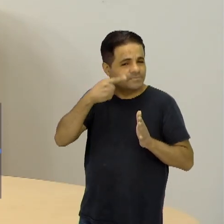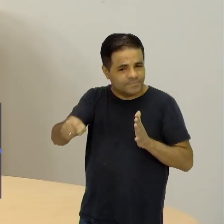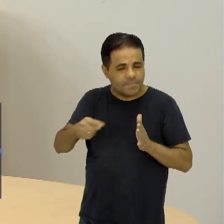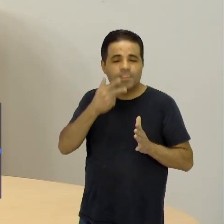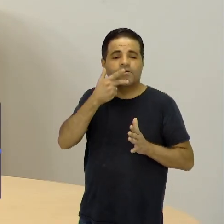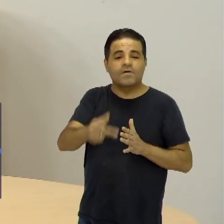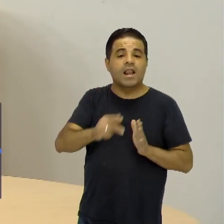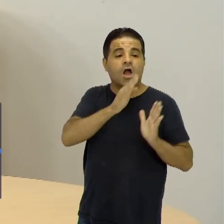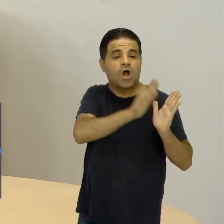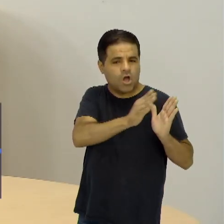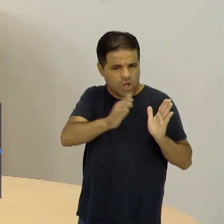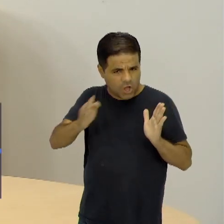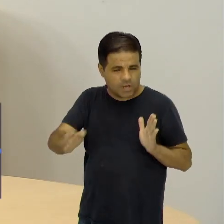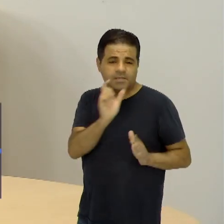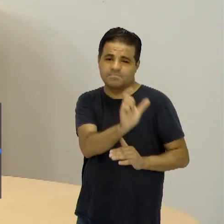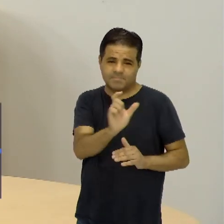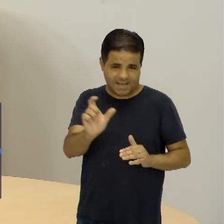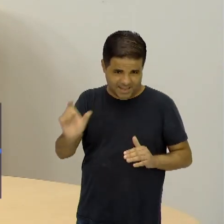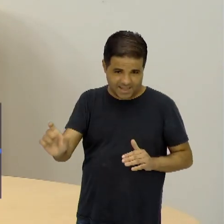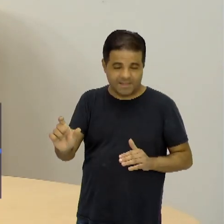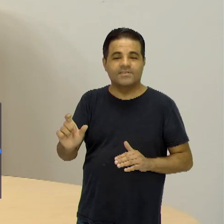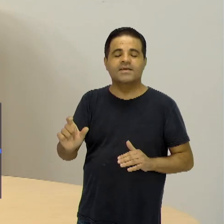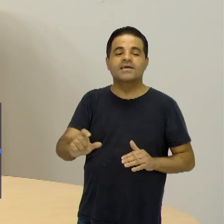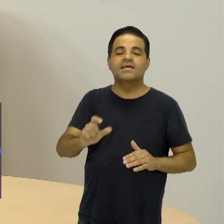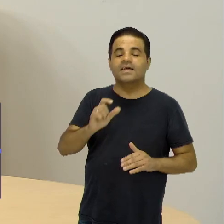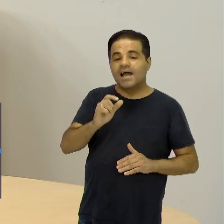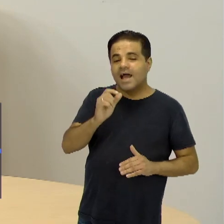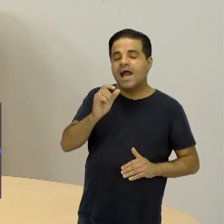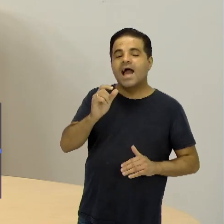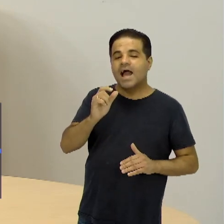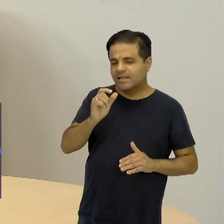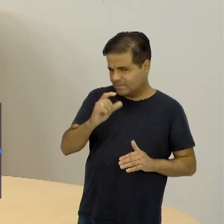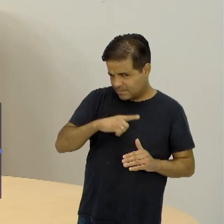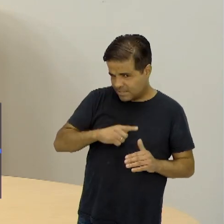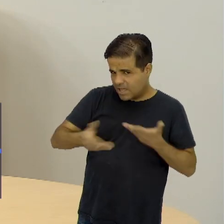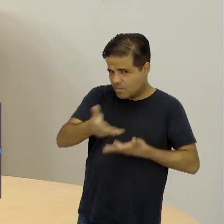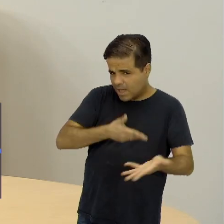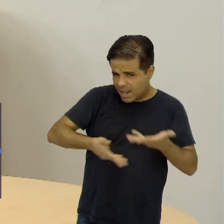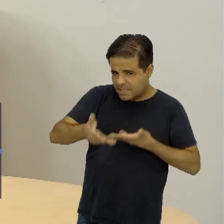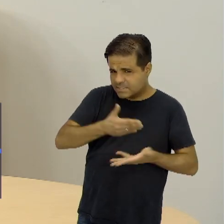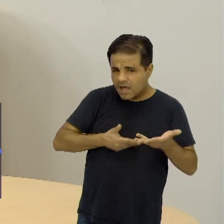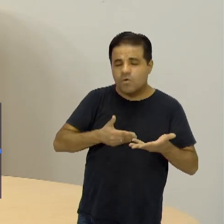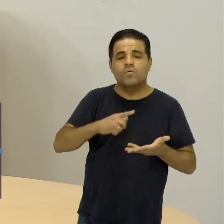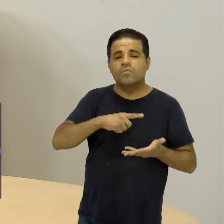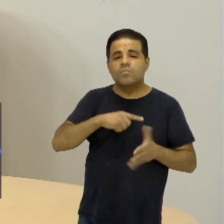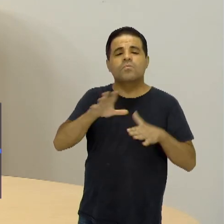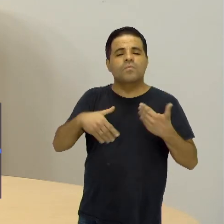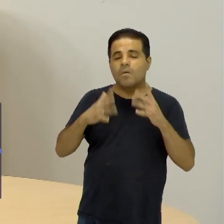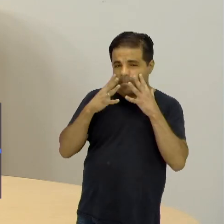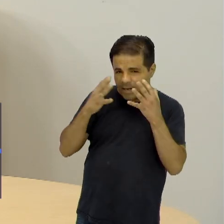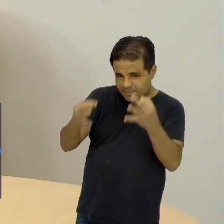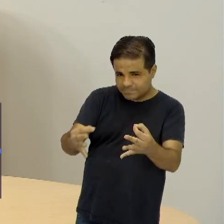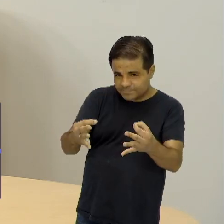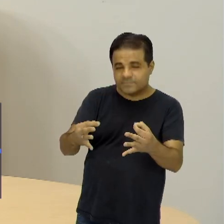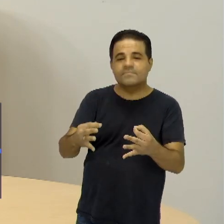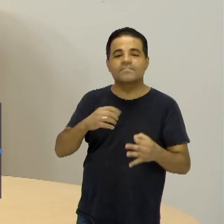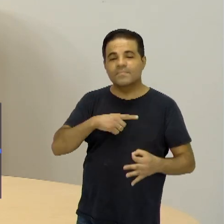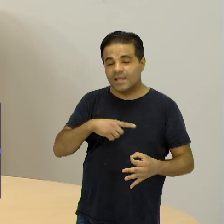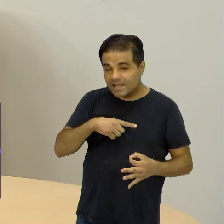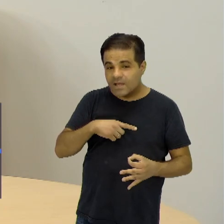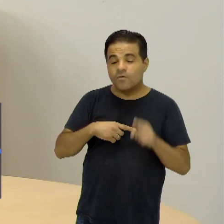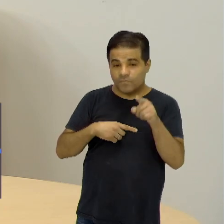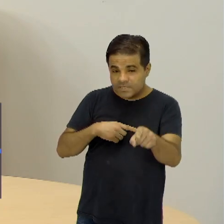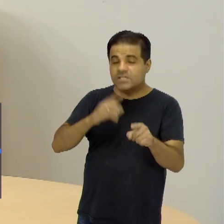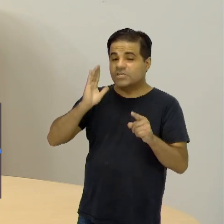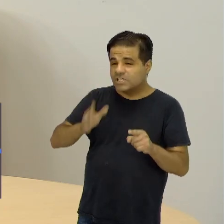de ordem de palavras e a gente fala de gradação. Tem alguma relação? Sim, então prestem atenção na aula de hoje. Vocês